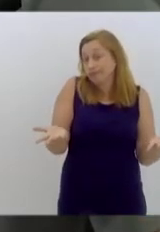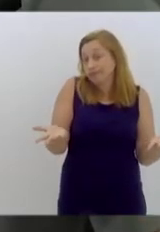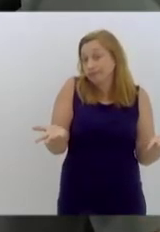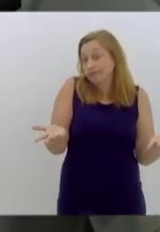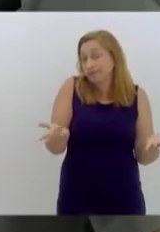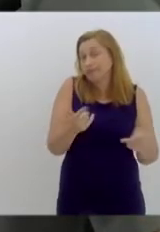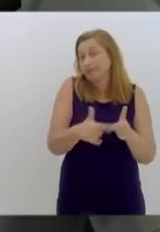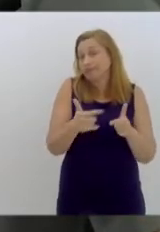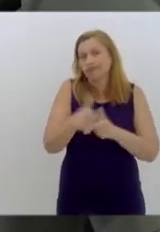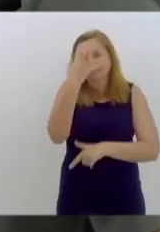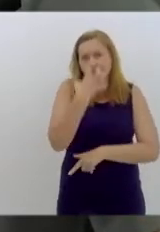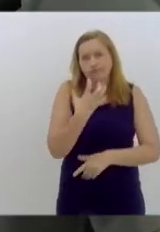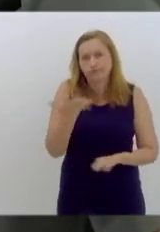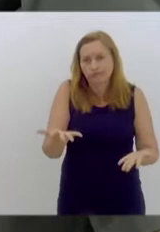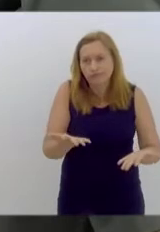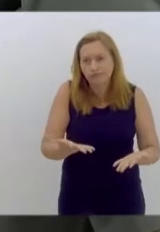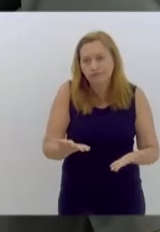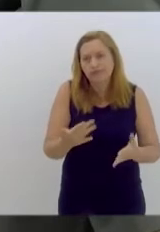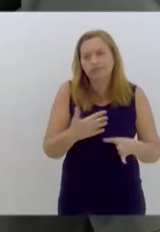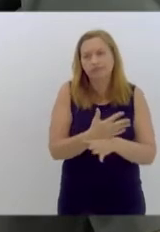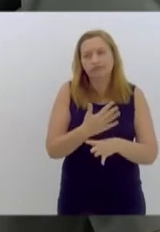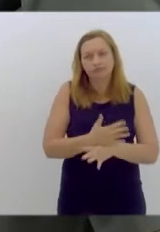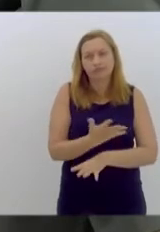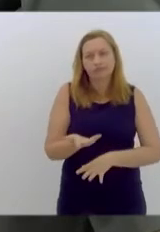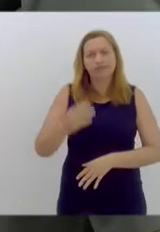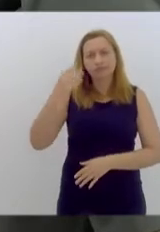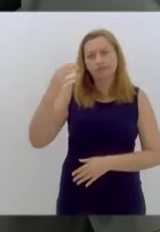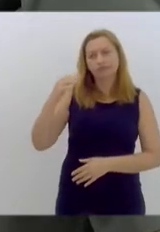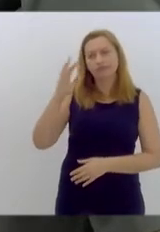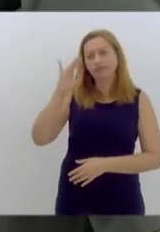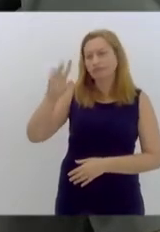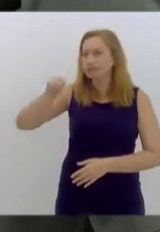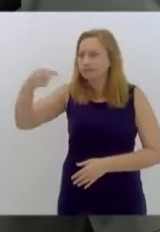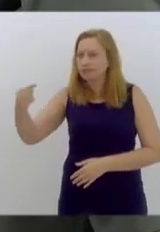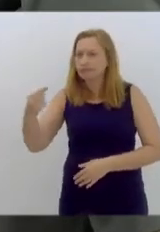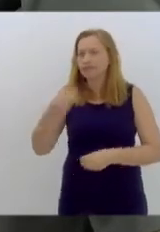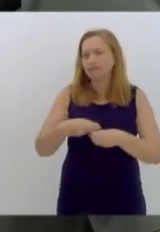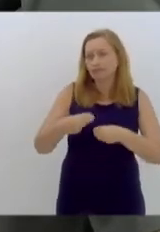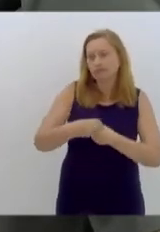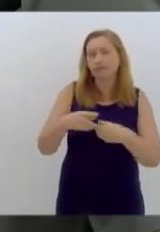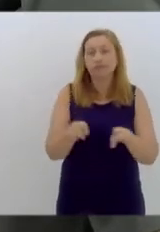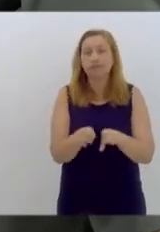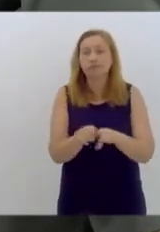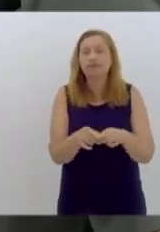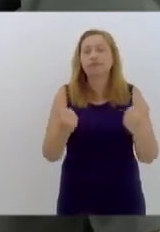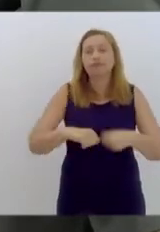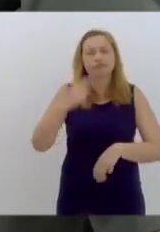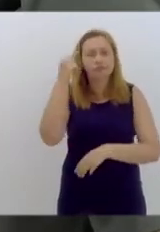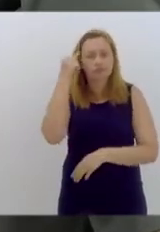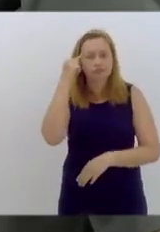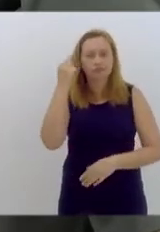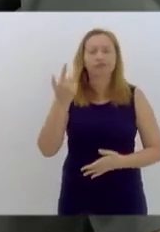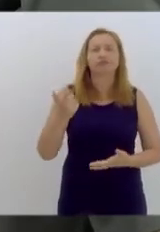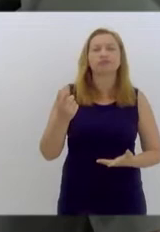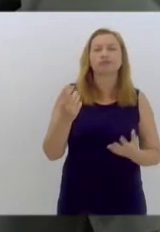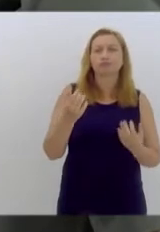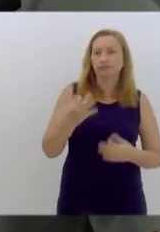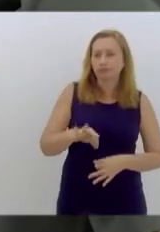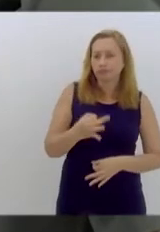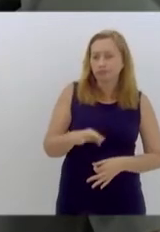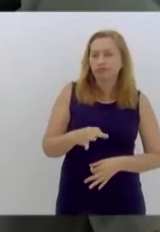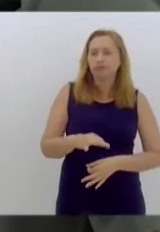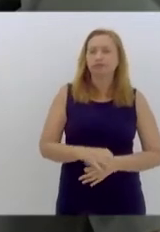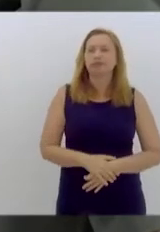num problema seríssimo para a cidade. Imagino que para outros municípios igualmente. Então, a gente precisa pensar e refletir bastante e